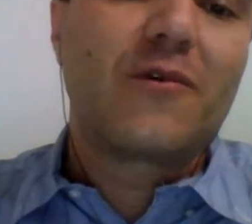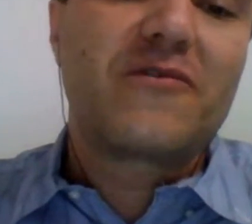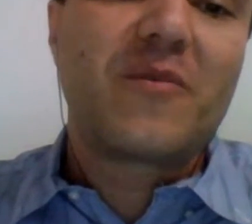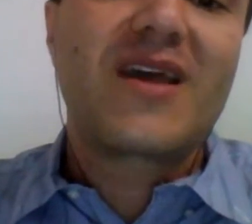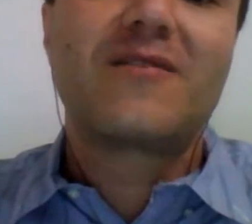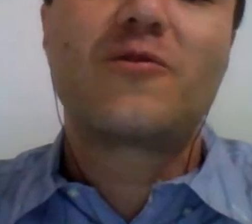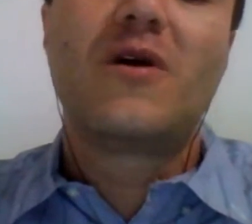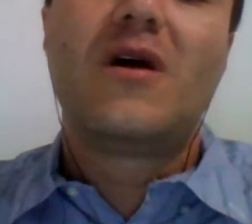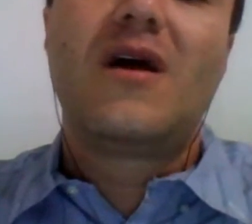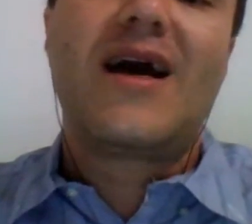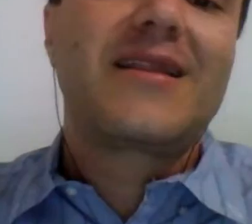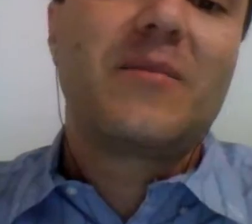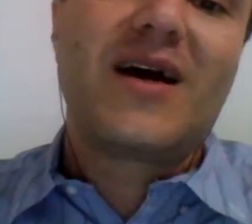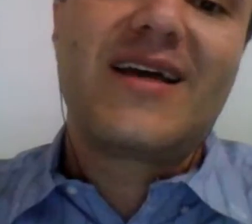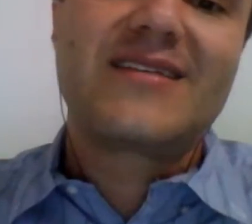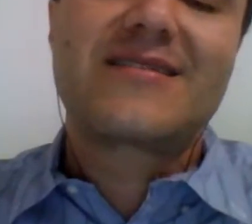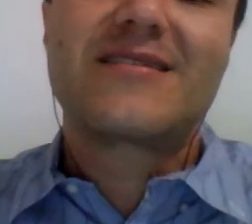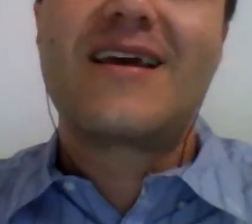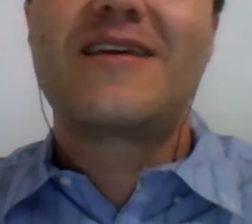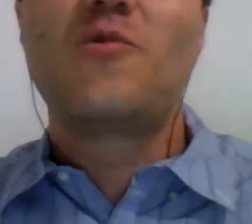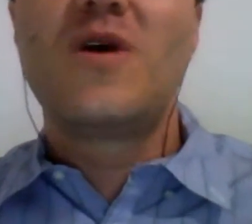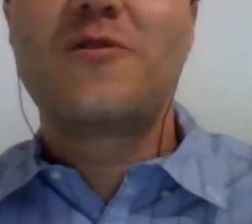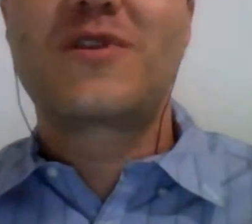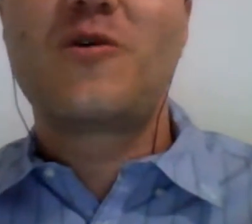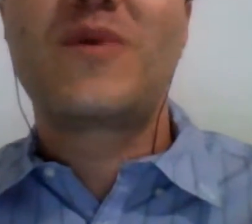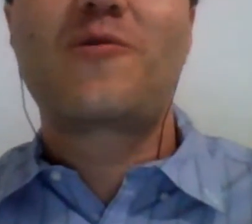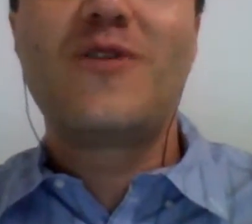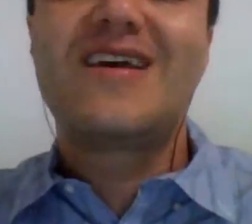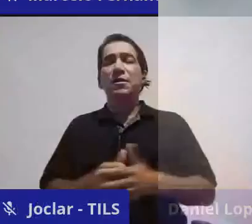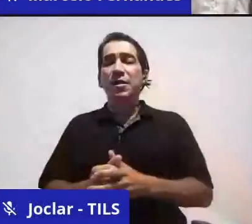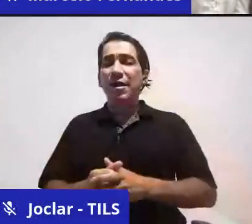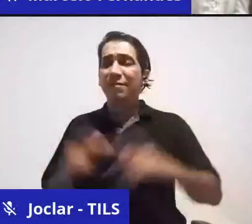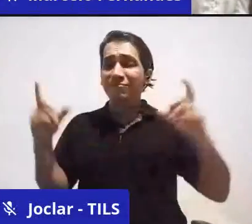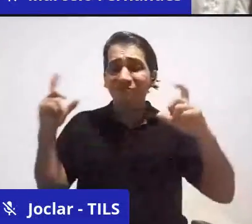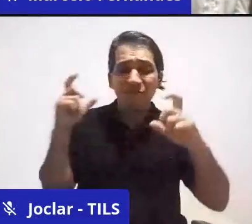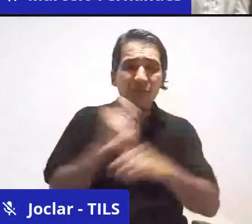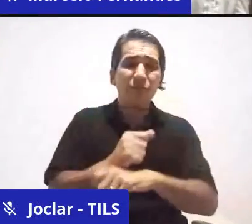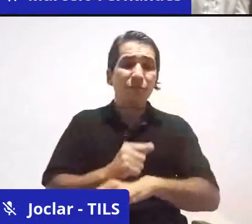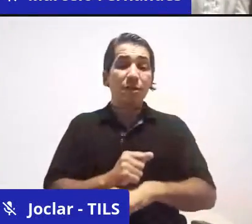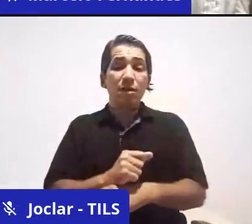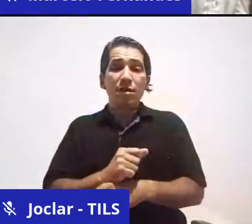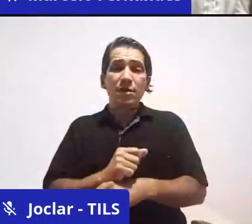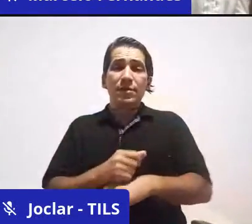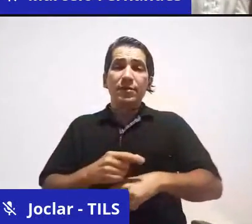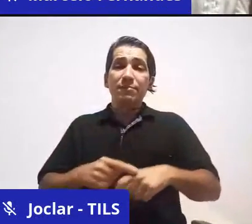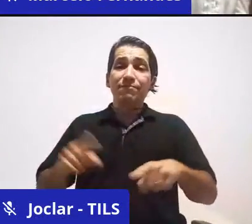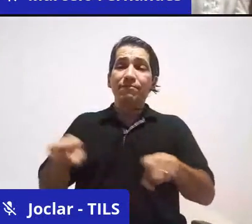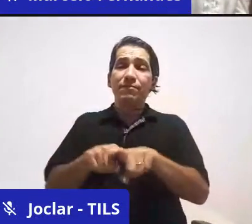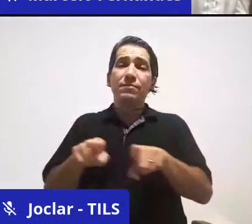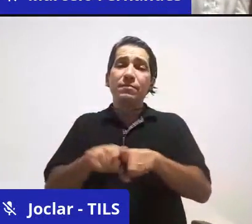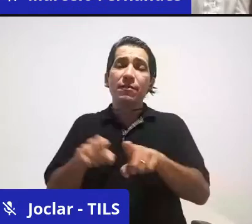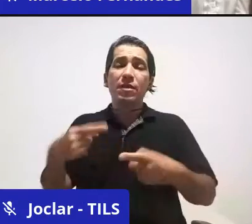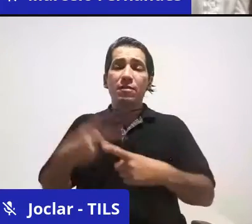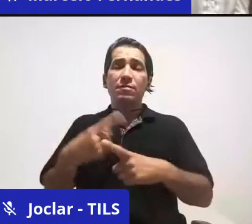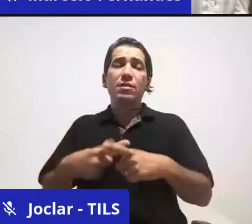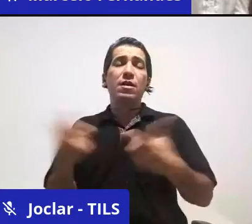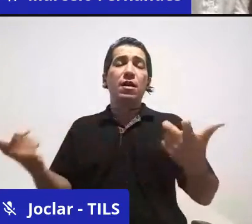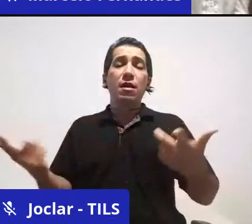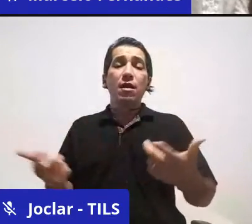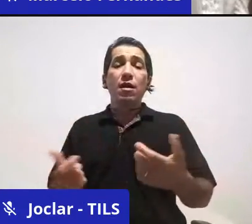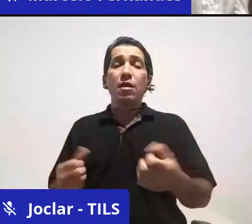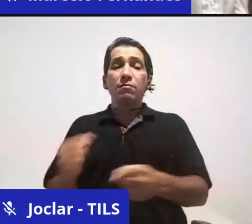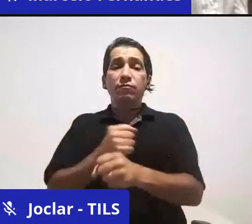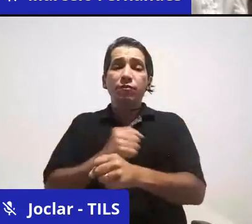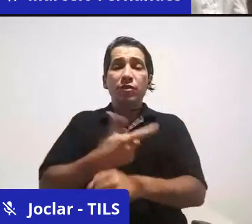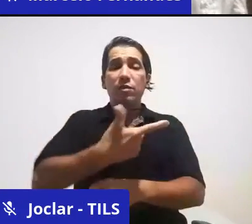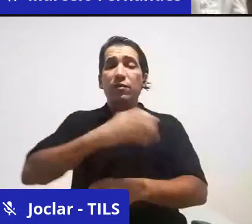muito envolvimento, ainda mais em um ano tão peculiar como tem sido 2020. Então, eu